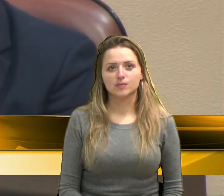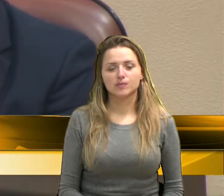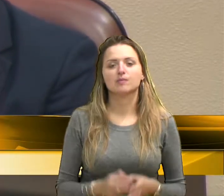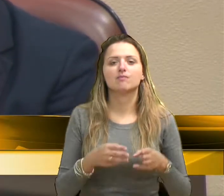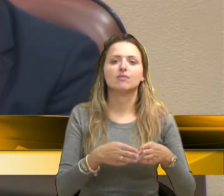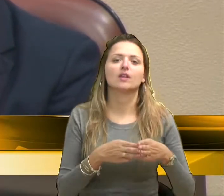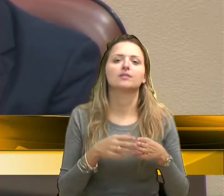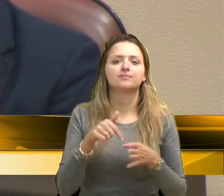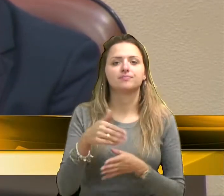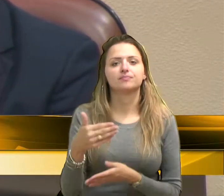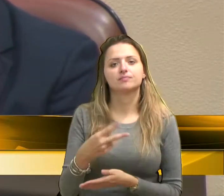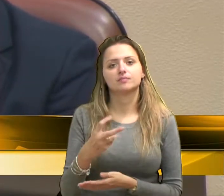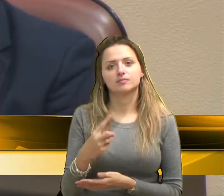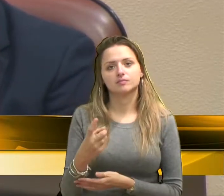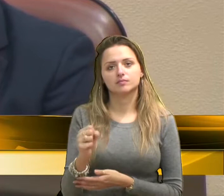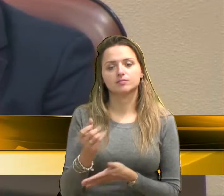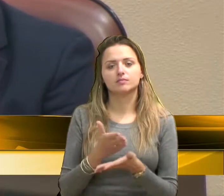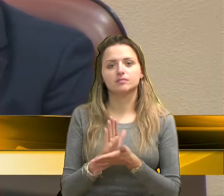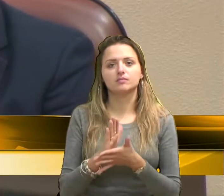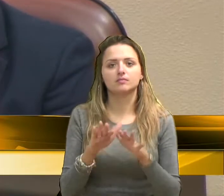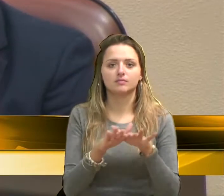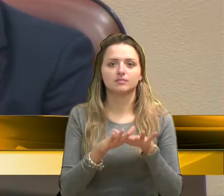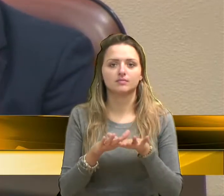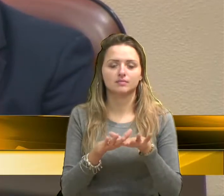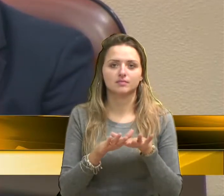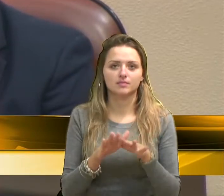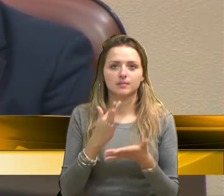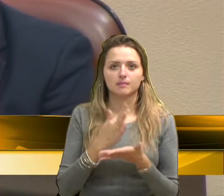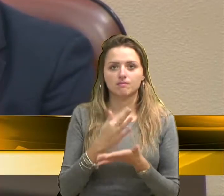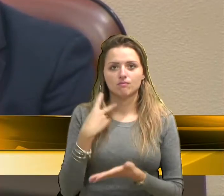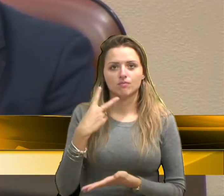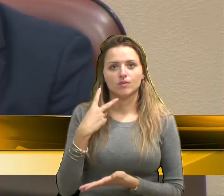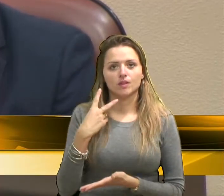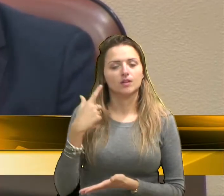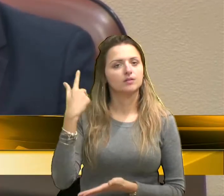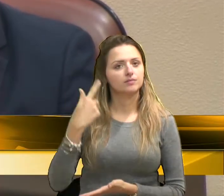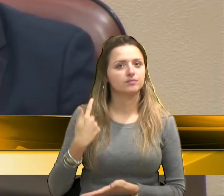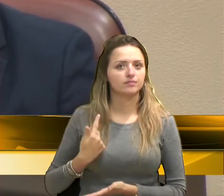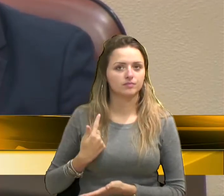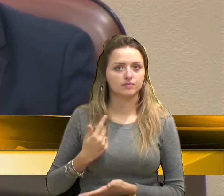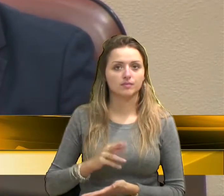Moção número 7/2018, aprovado por unanimidade, com ausência da vereadora Gladys